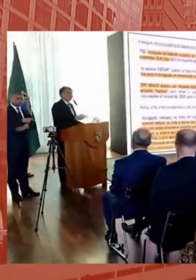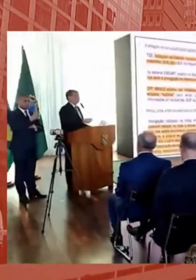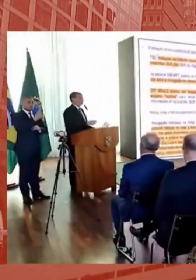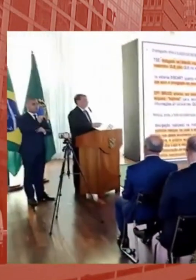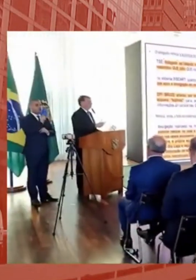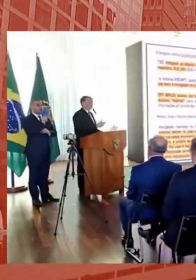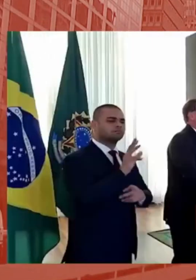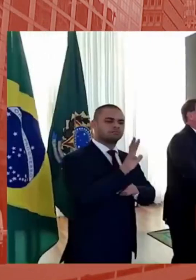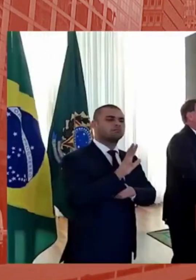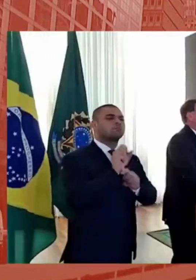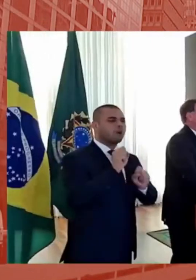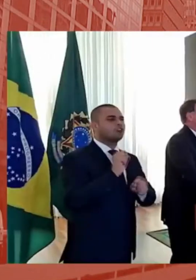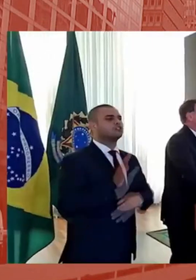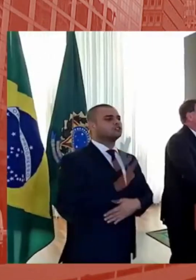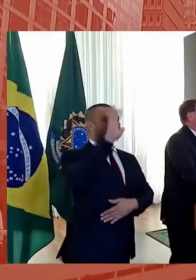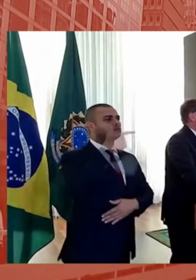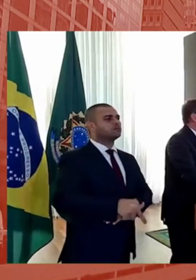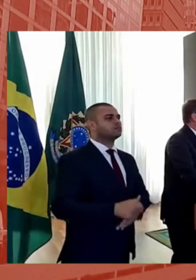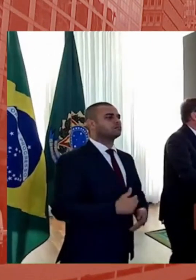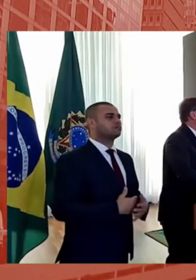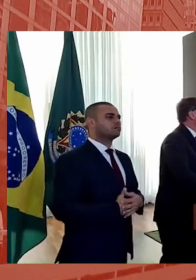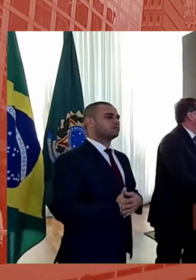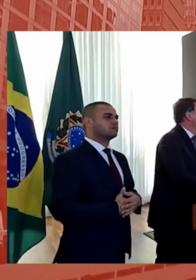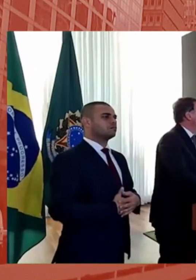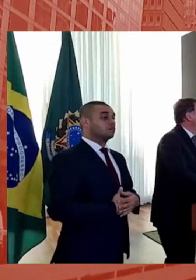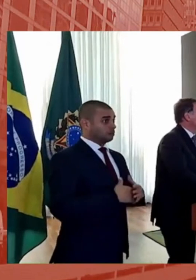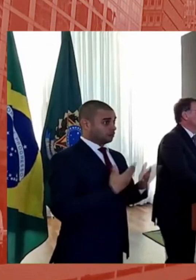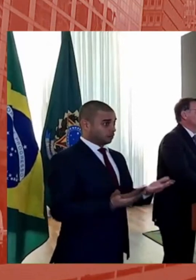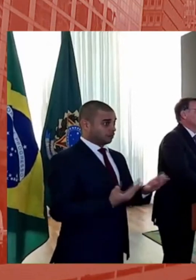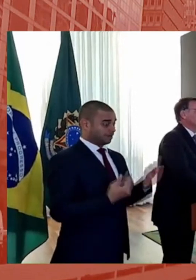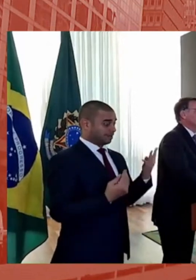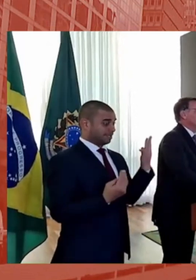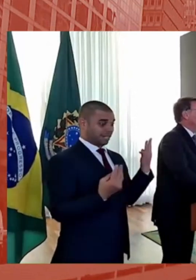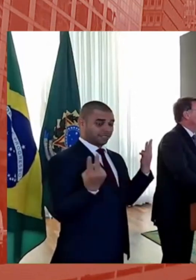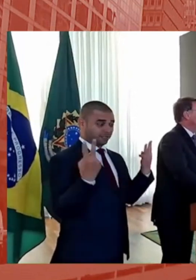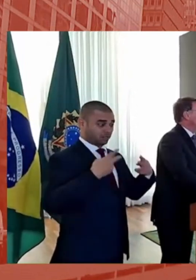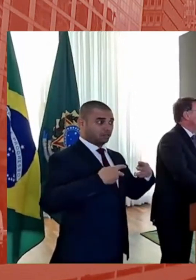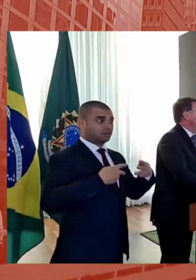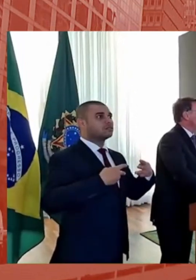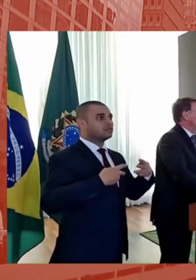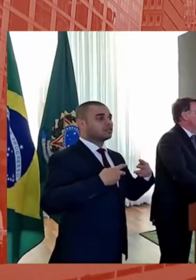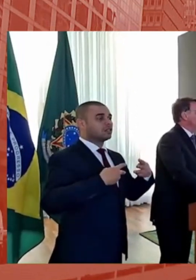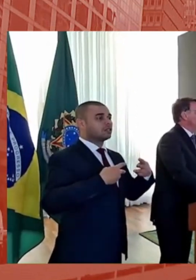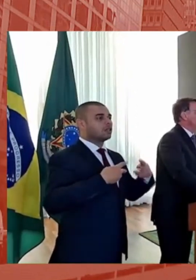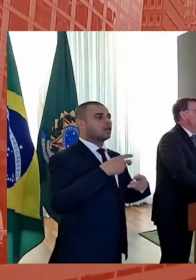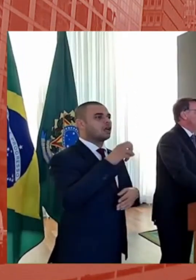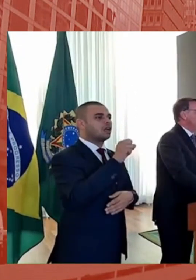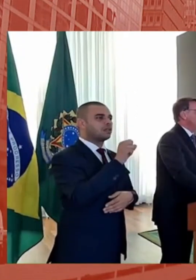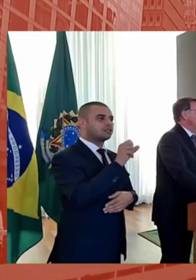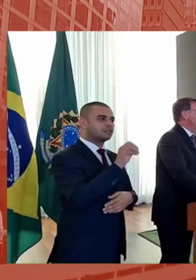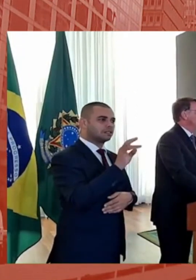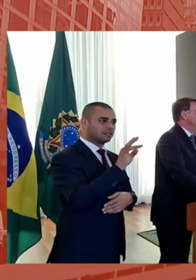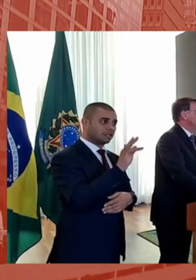pessoa do alto escalão que está desacreditando as instituições, o judiciário. Então, assim, mesmo